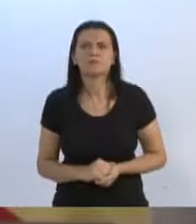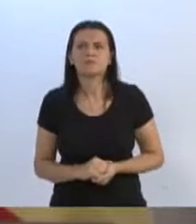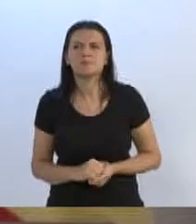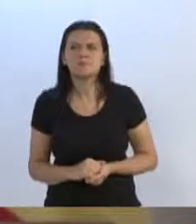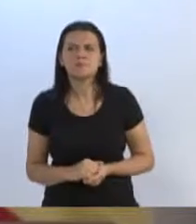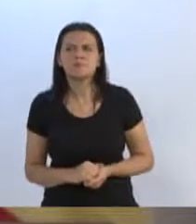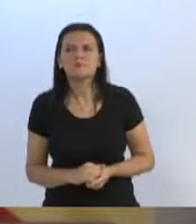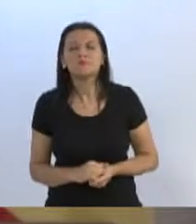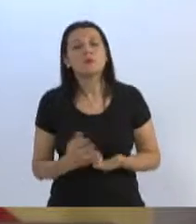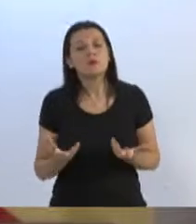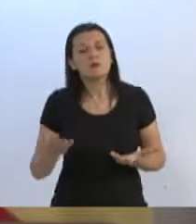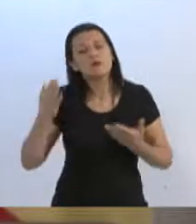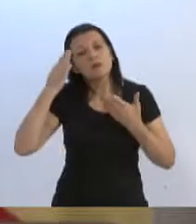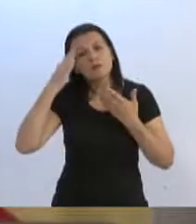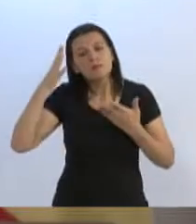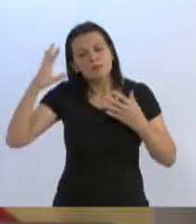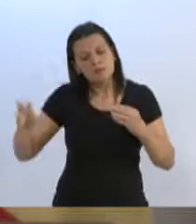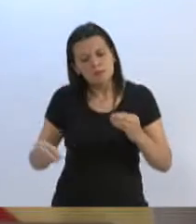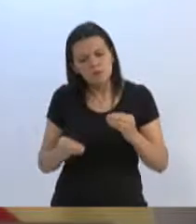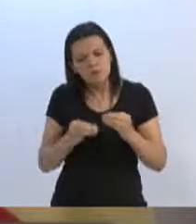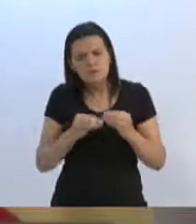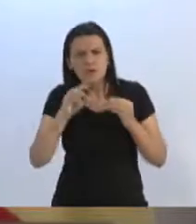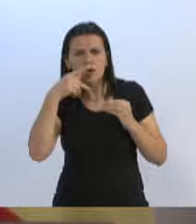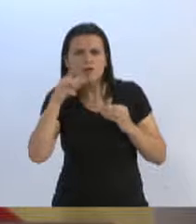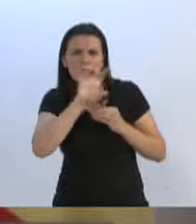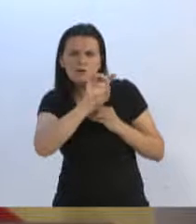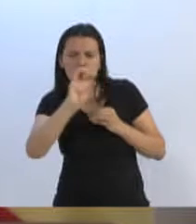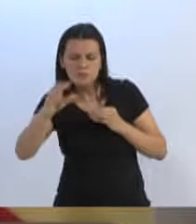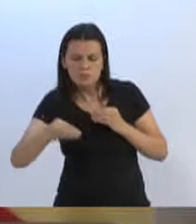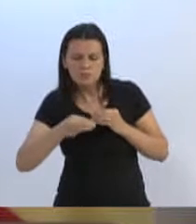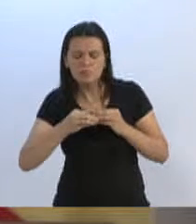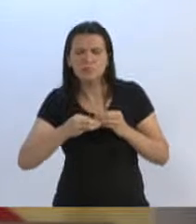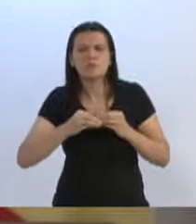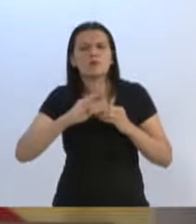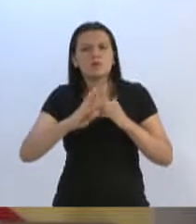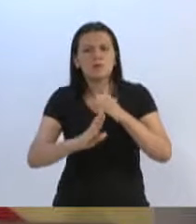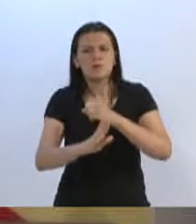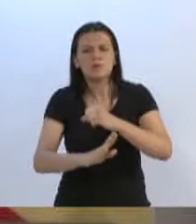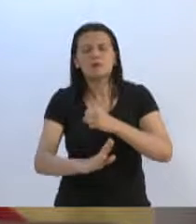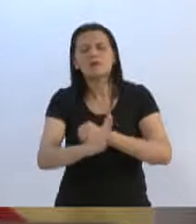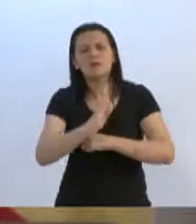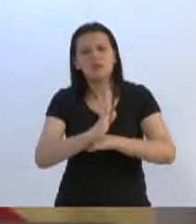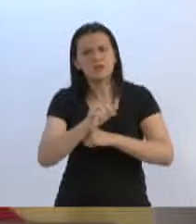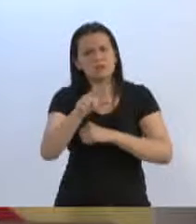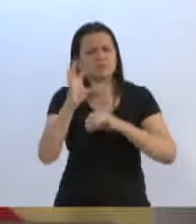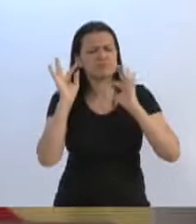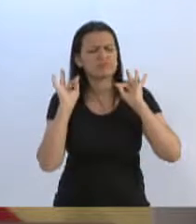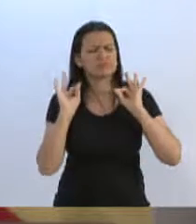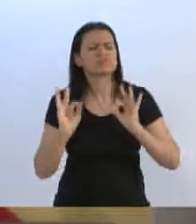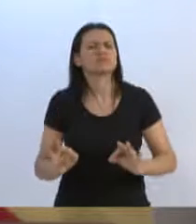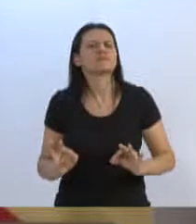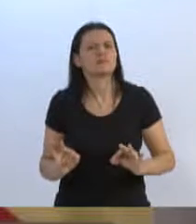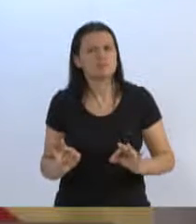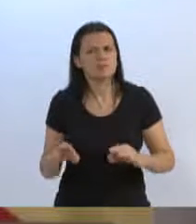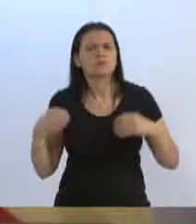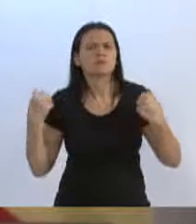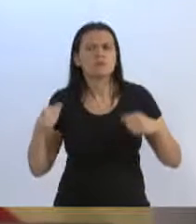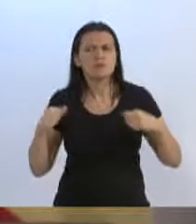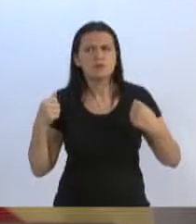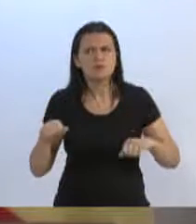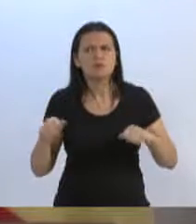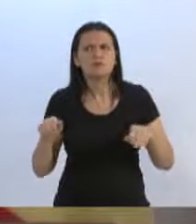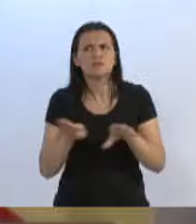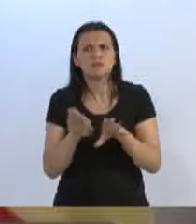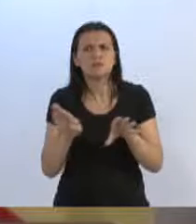Perfeito. Quero agradecer e acrescentar a fala de todos os vereadores. Vereador Zeca, tens absoluta razão nesse ponto. A gente precisa,